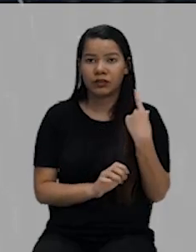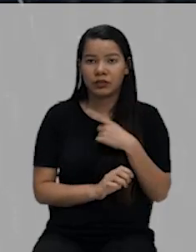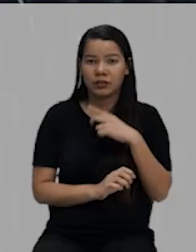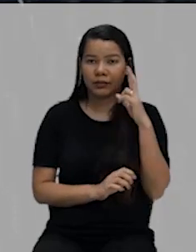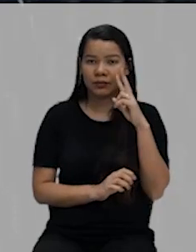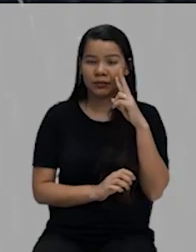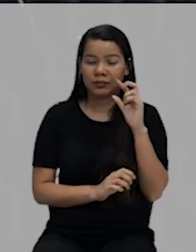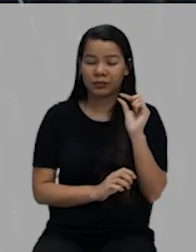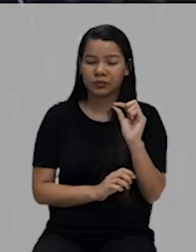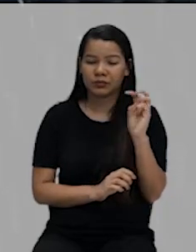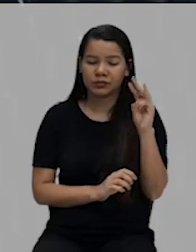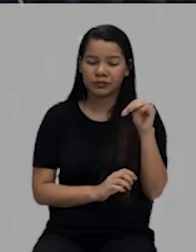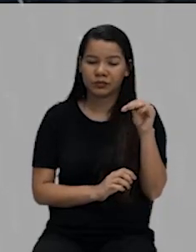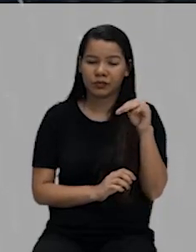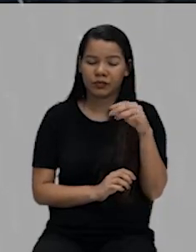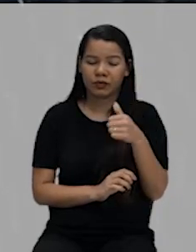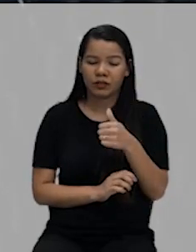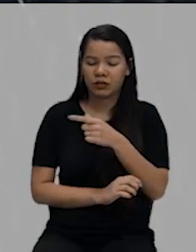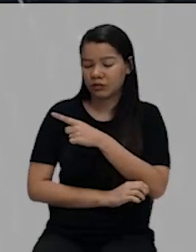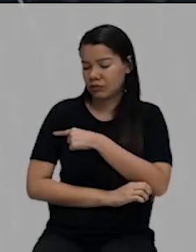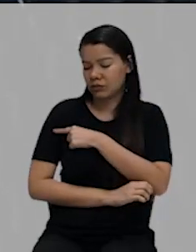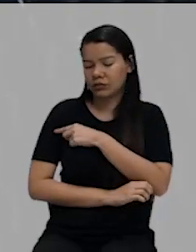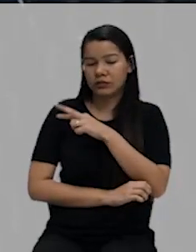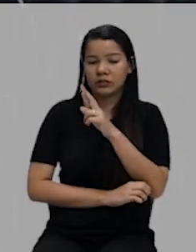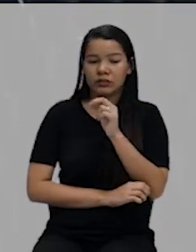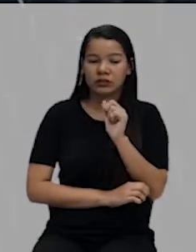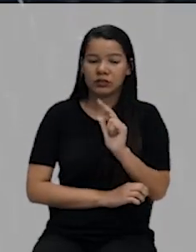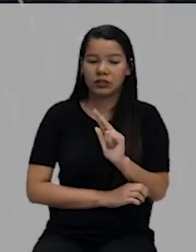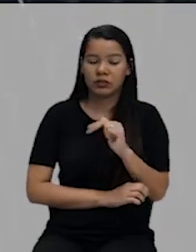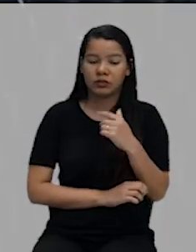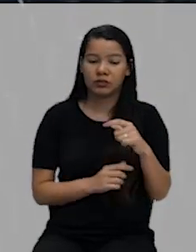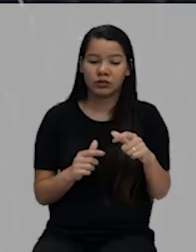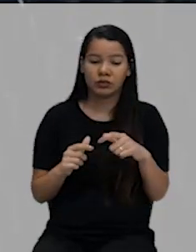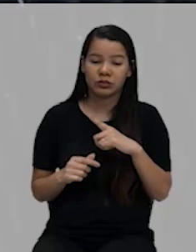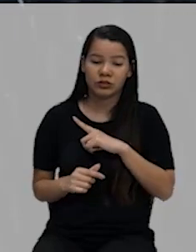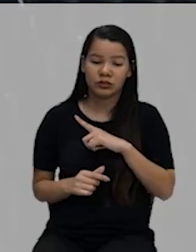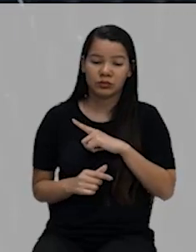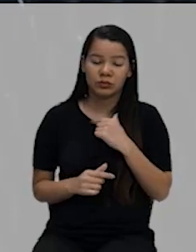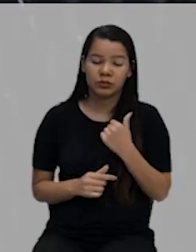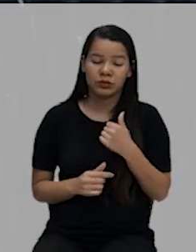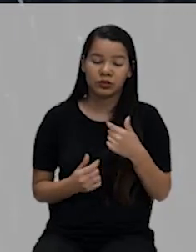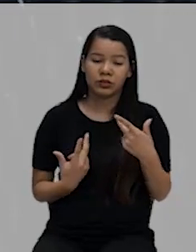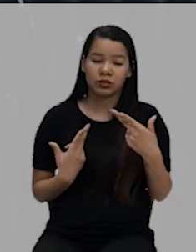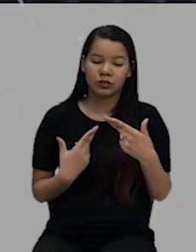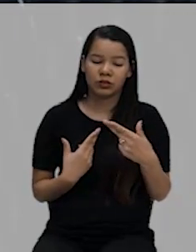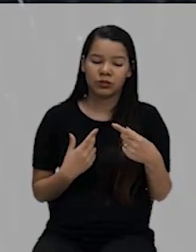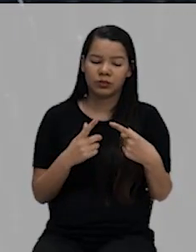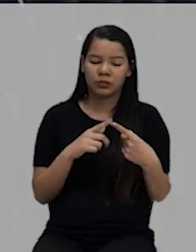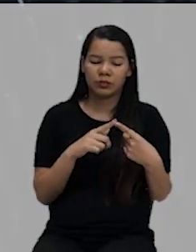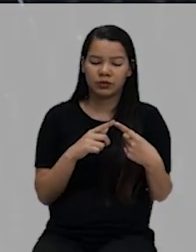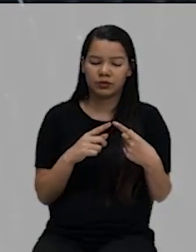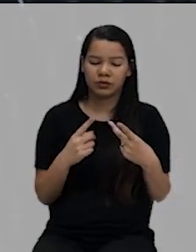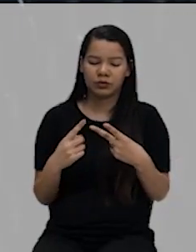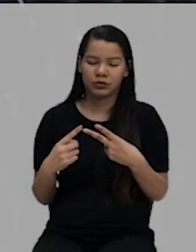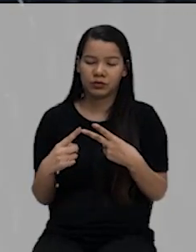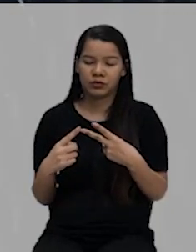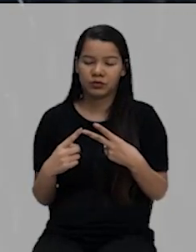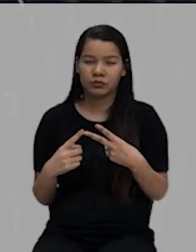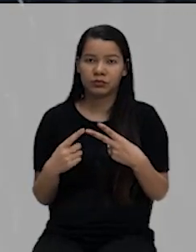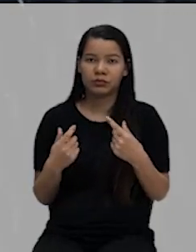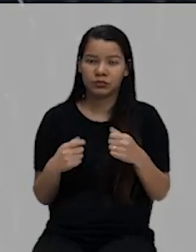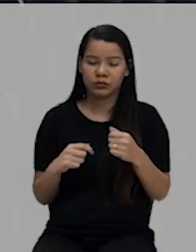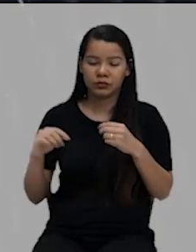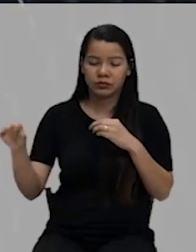pouquinho da matemática, tem a equação do primeiro grau, certo? Onde nós temos uma igualdade, primeiro membro, segundo membro. Eu posso